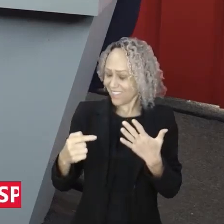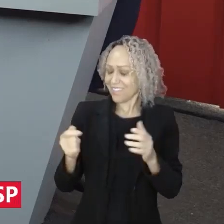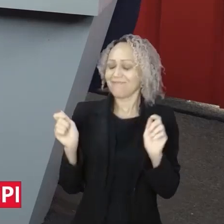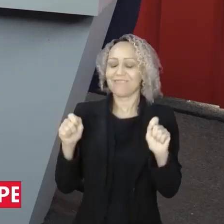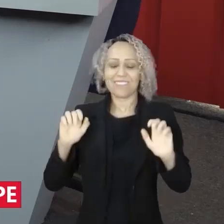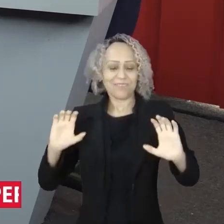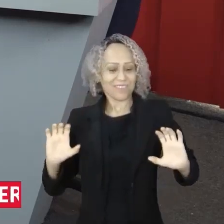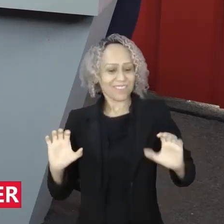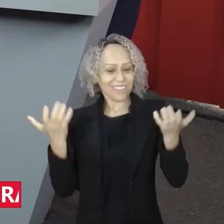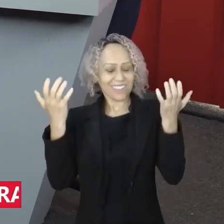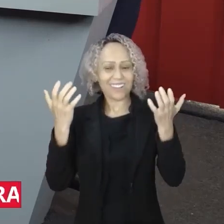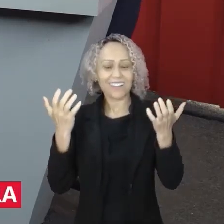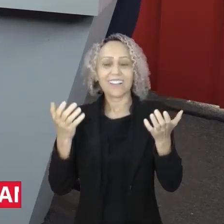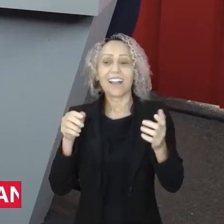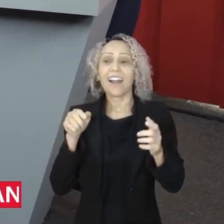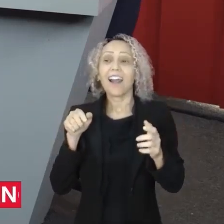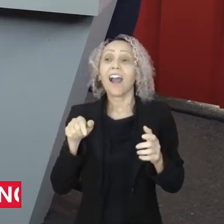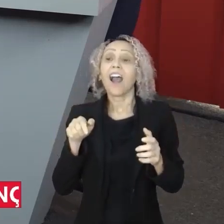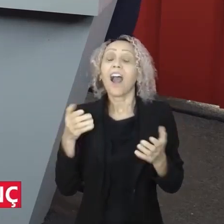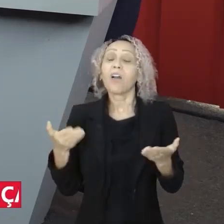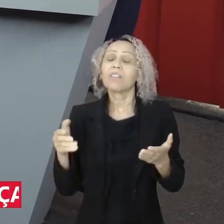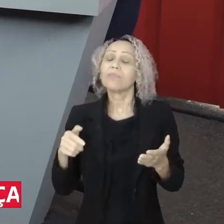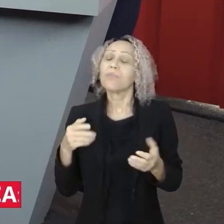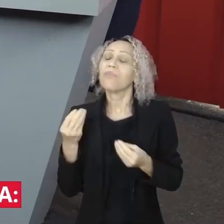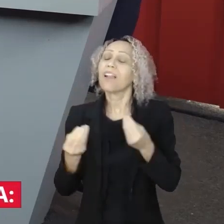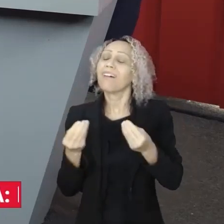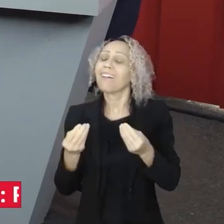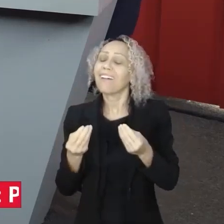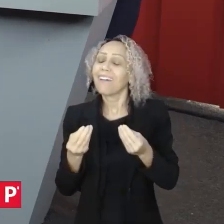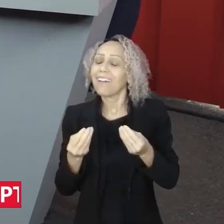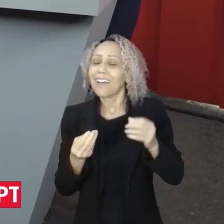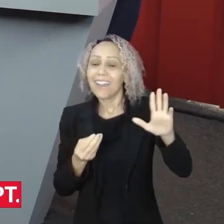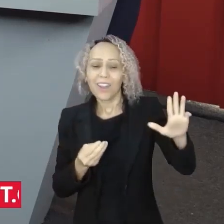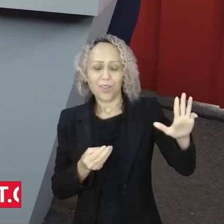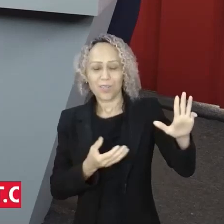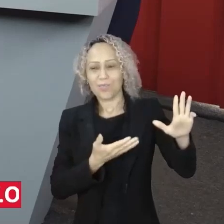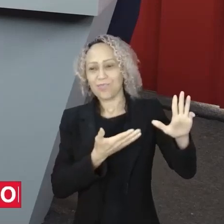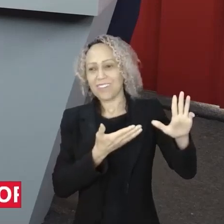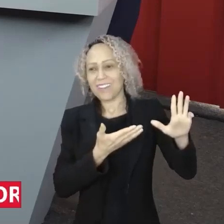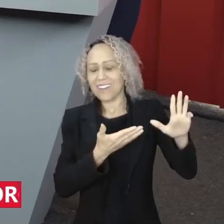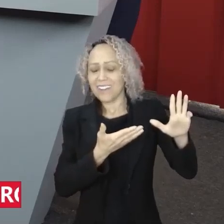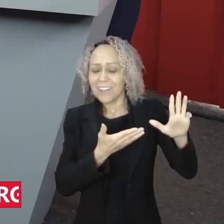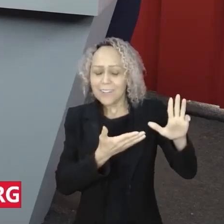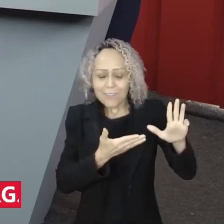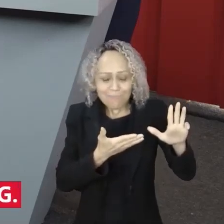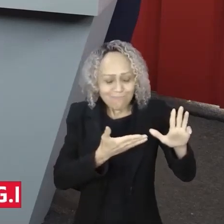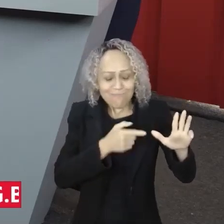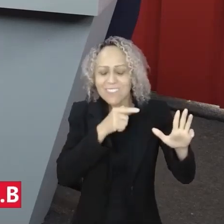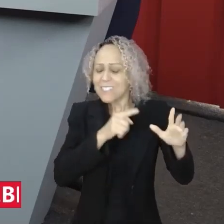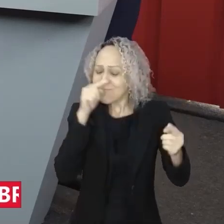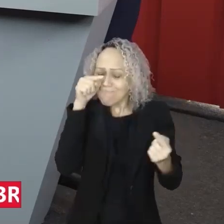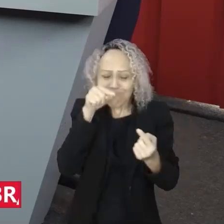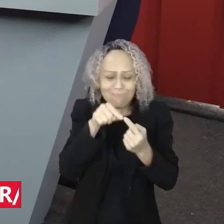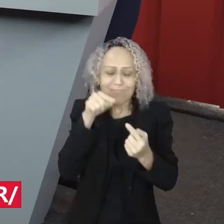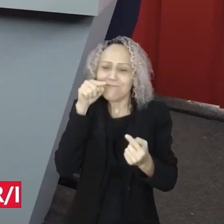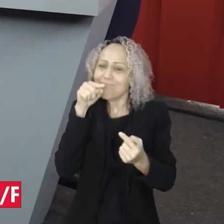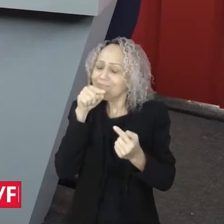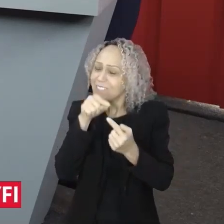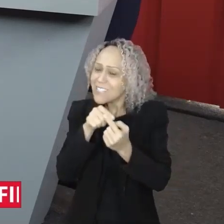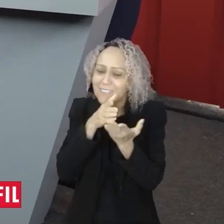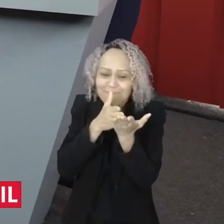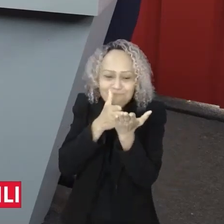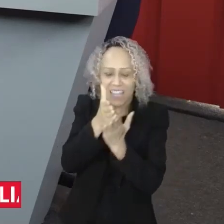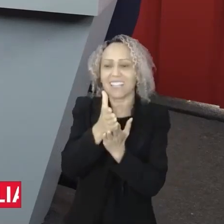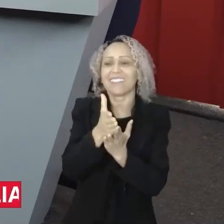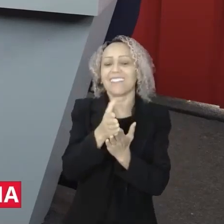vai falar dessa obsessão do presidente Lula, que é combater a fome, combater a miséria. Ele não chama